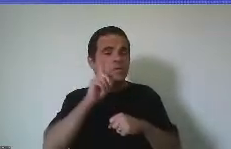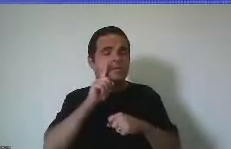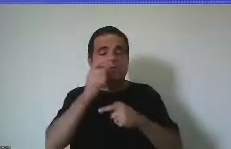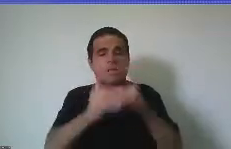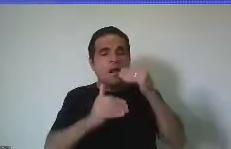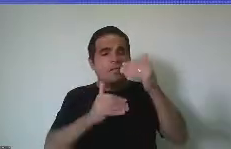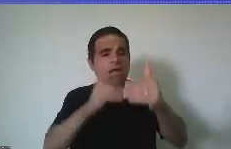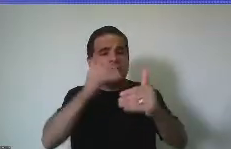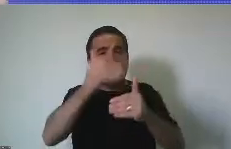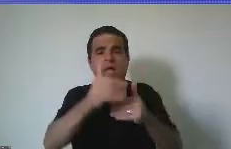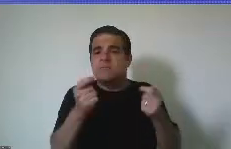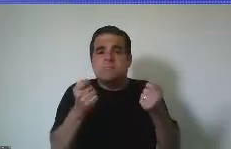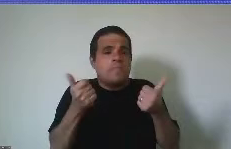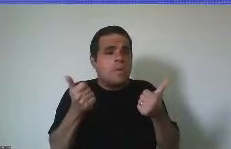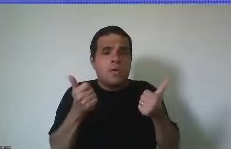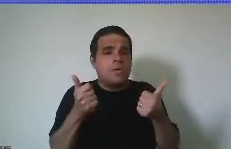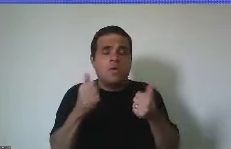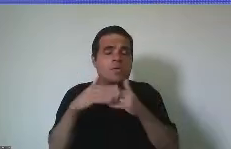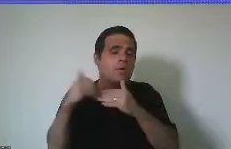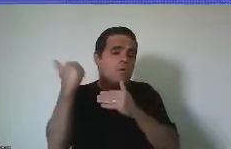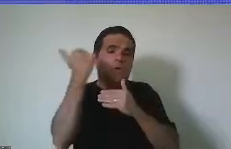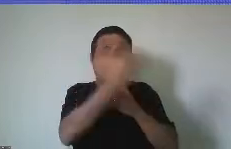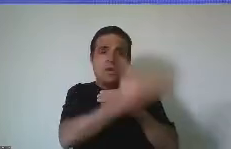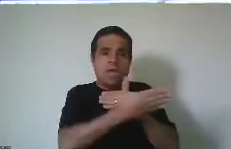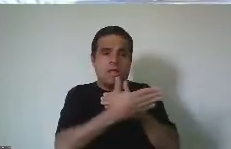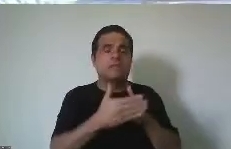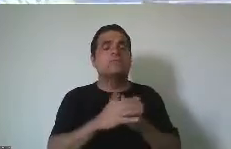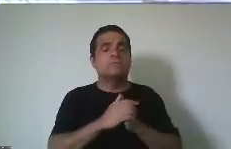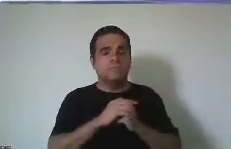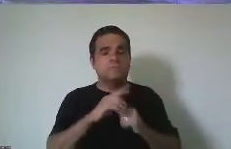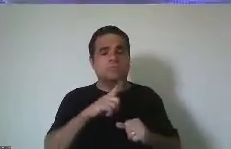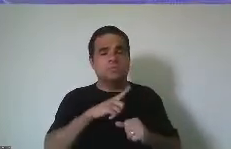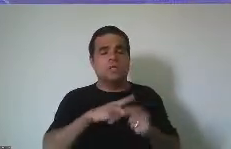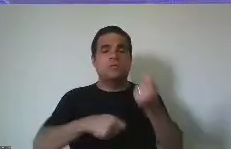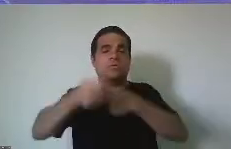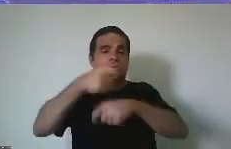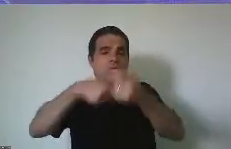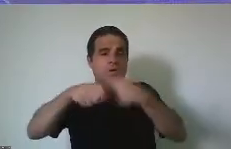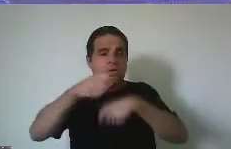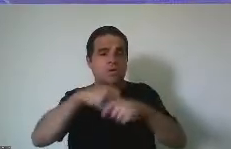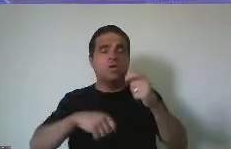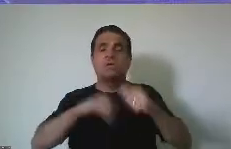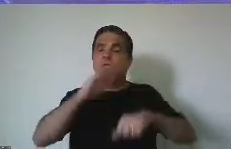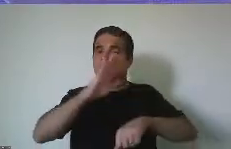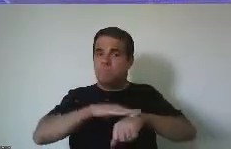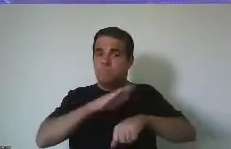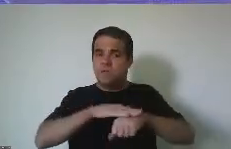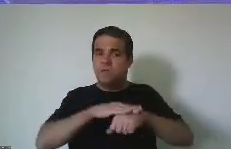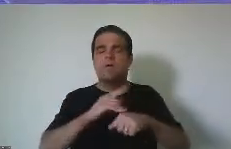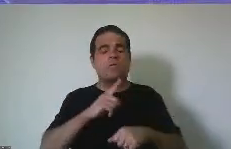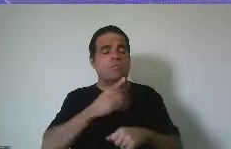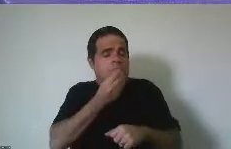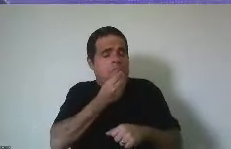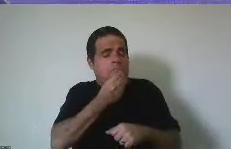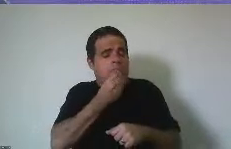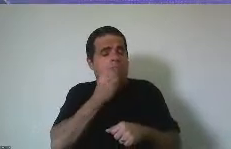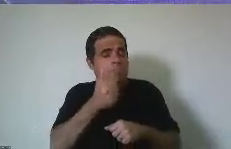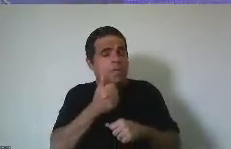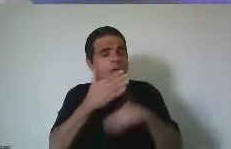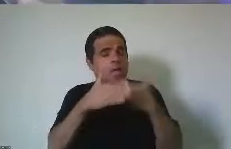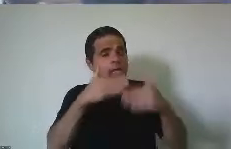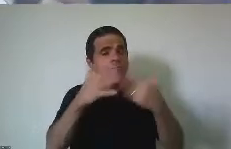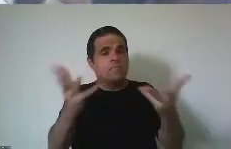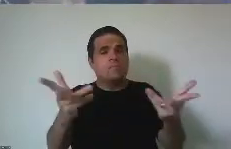tá exatamente do outro lado a gente tem um negócio na nossa mão que tem uma oportunidade de crescimento maravilhosa